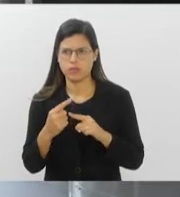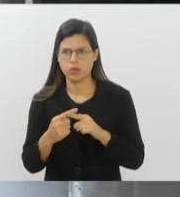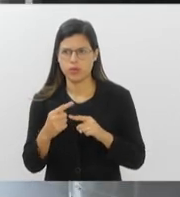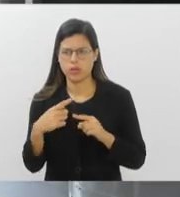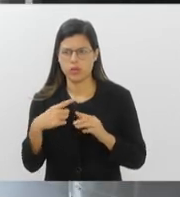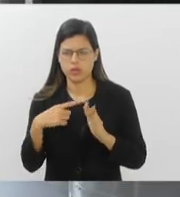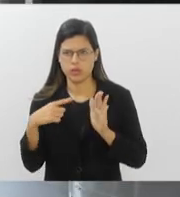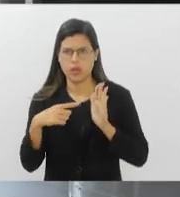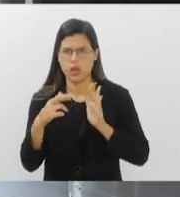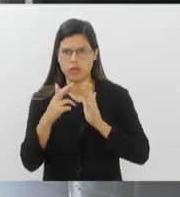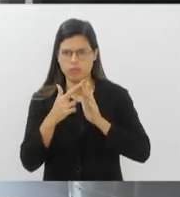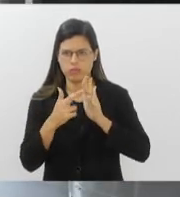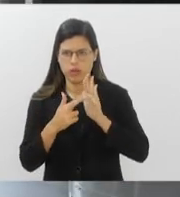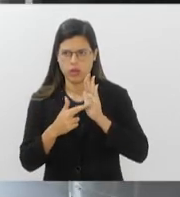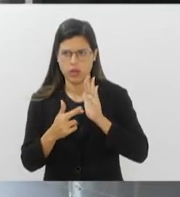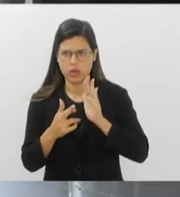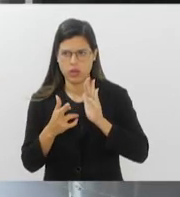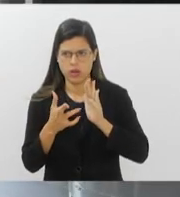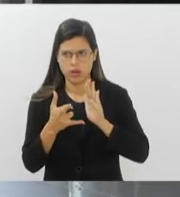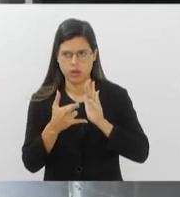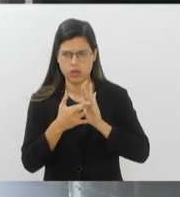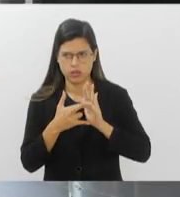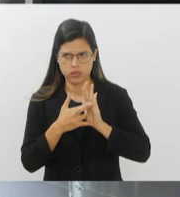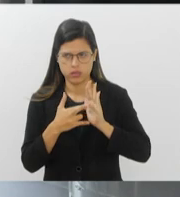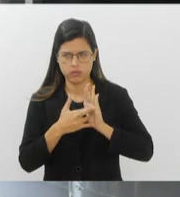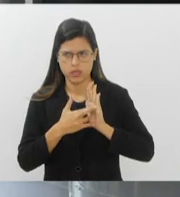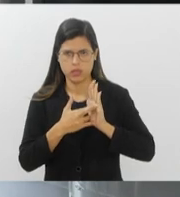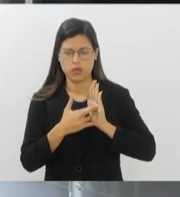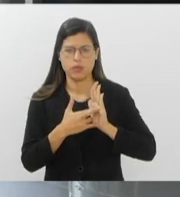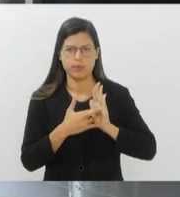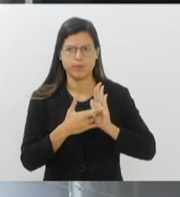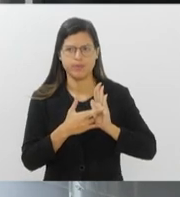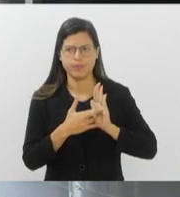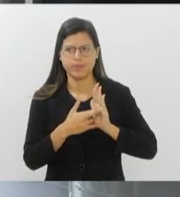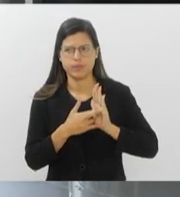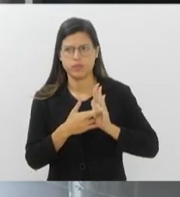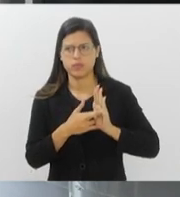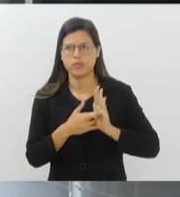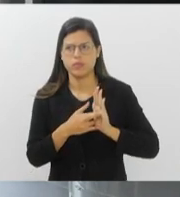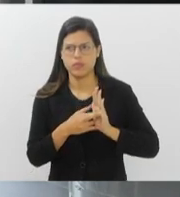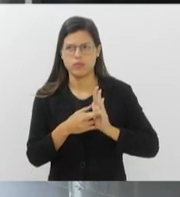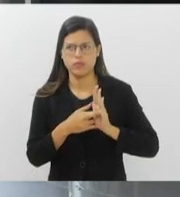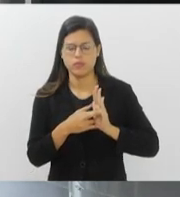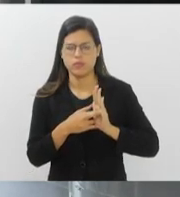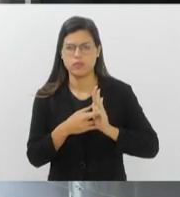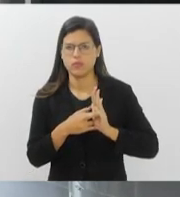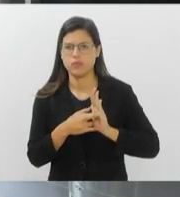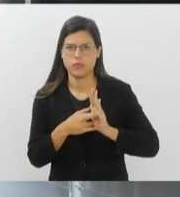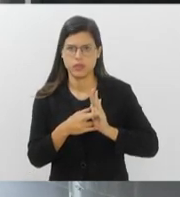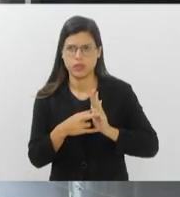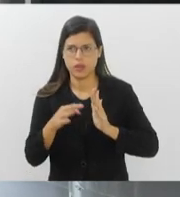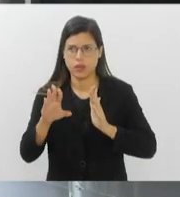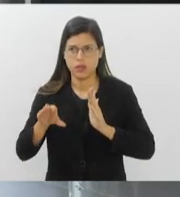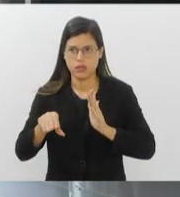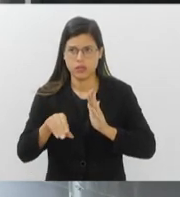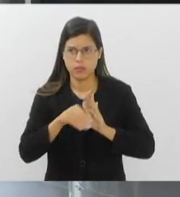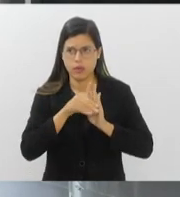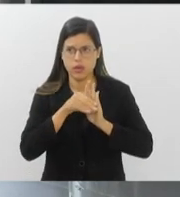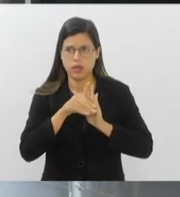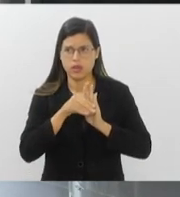regimental. Há um item regimental que dispõe que as emendas não